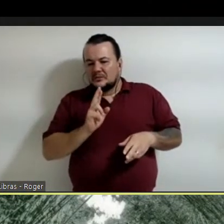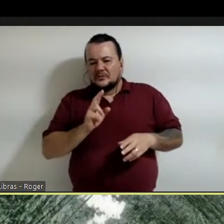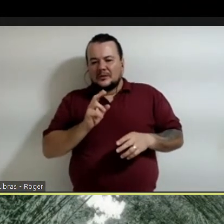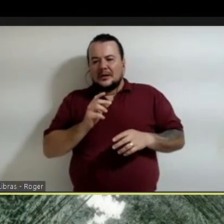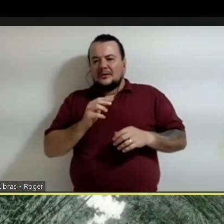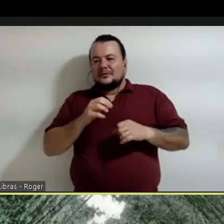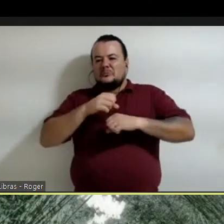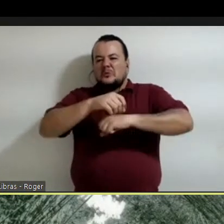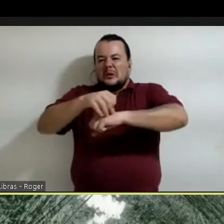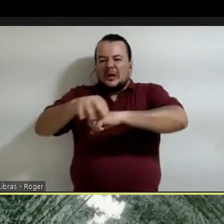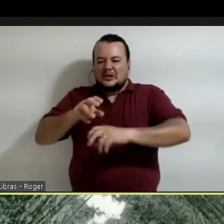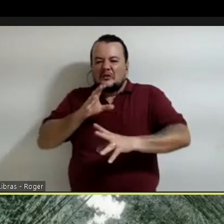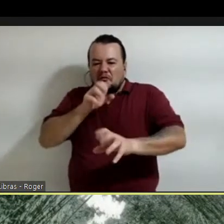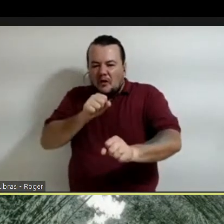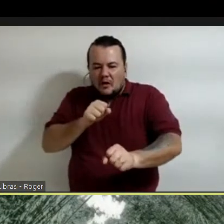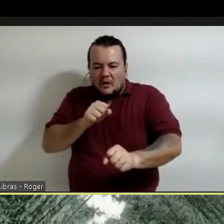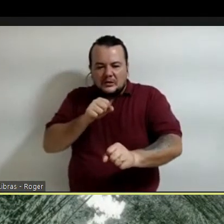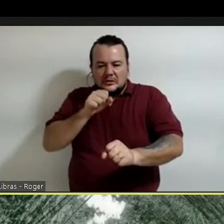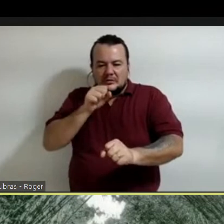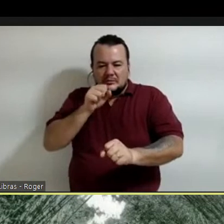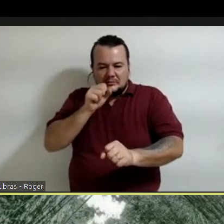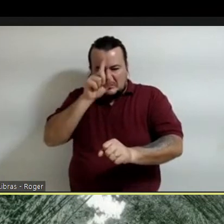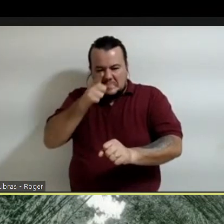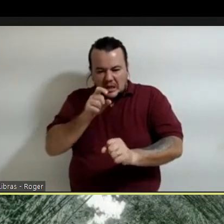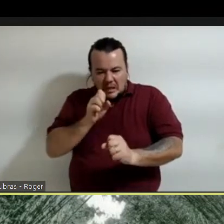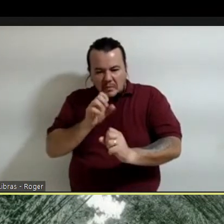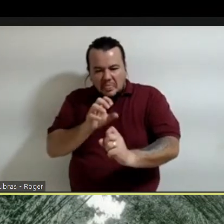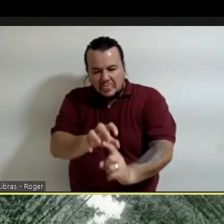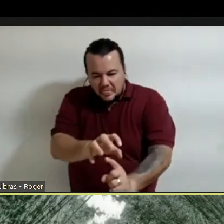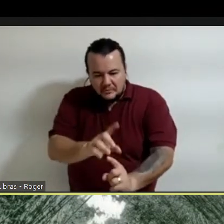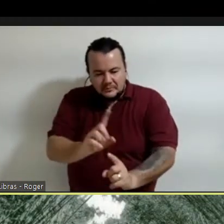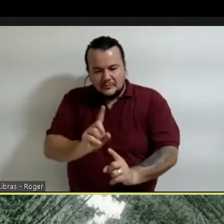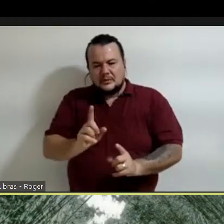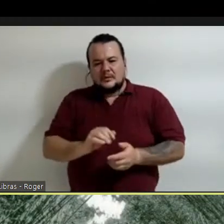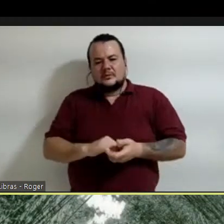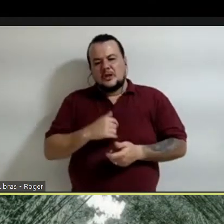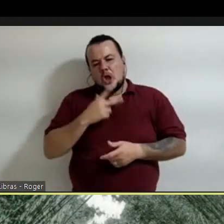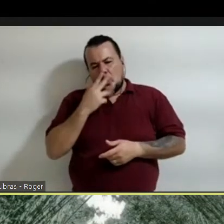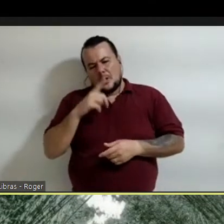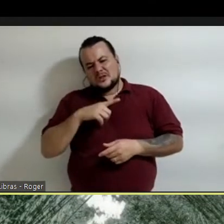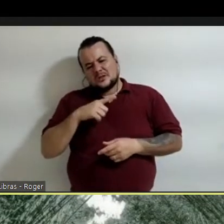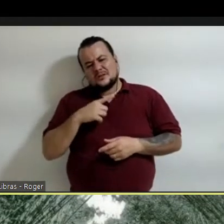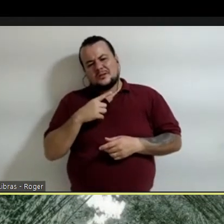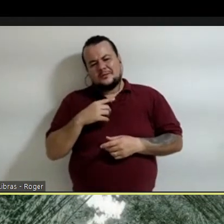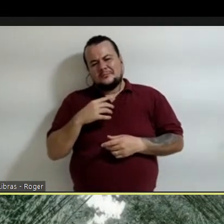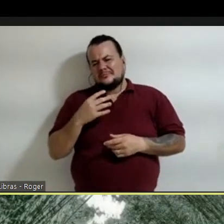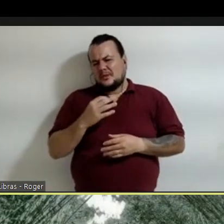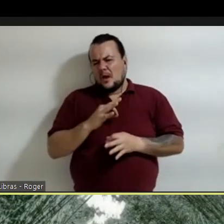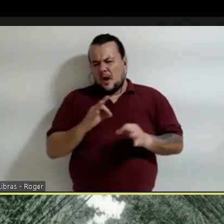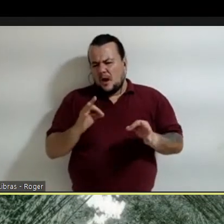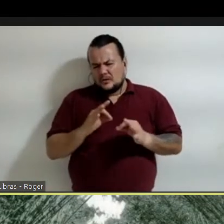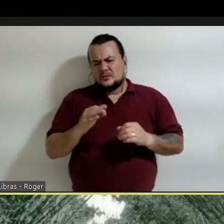ideológicas. Eu acho que houve belos diálogos na América